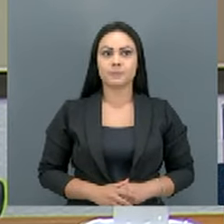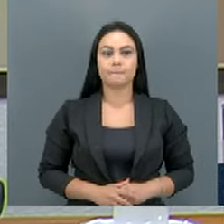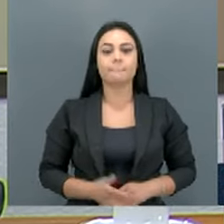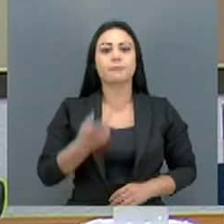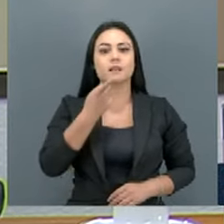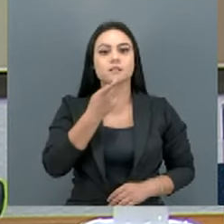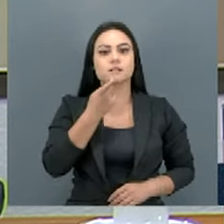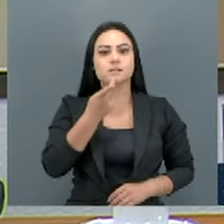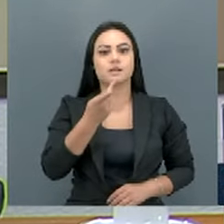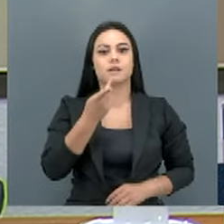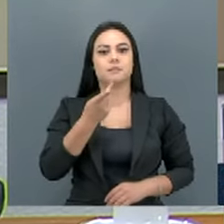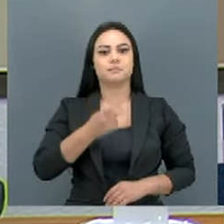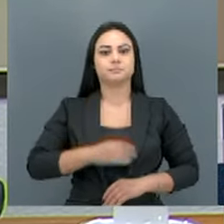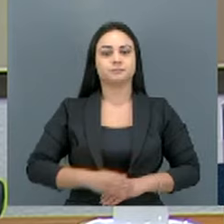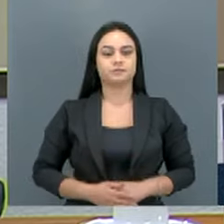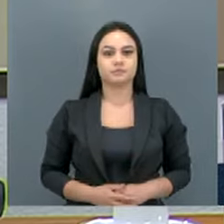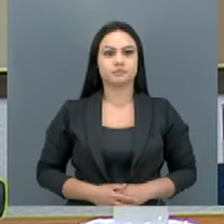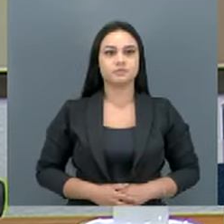dizer